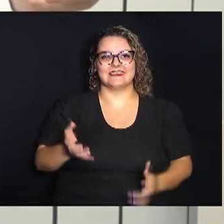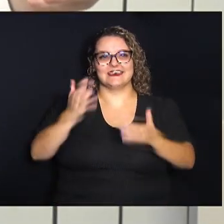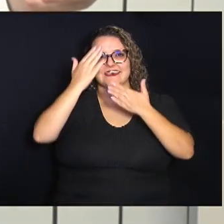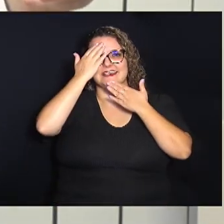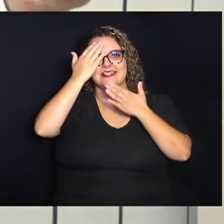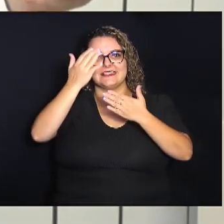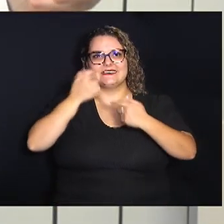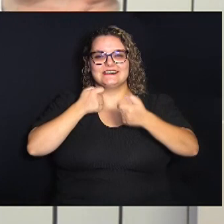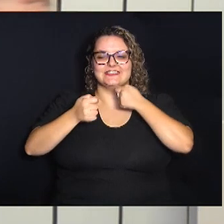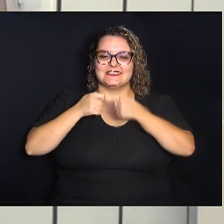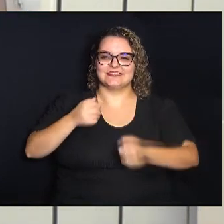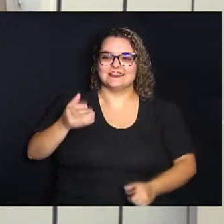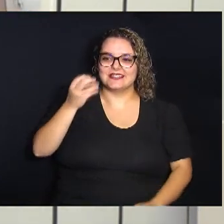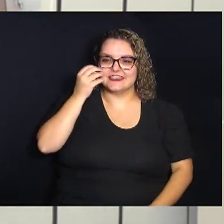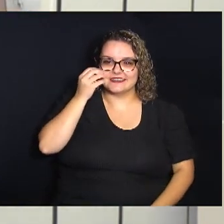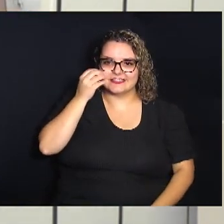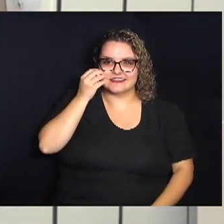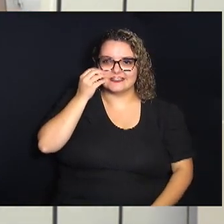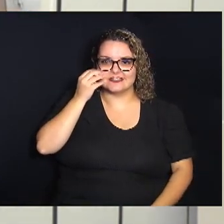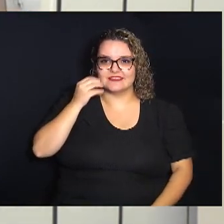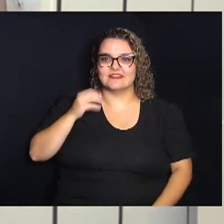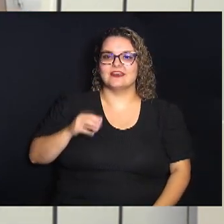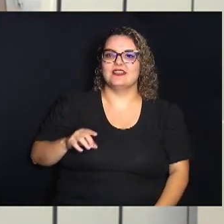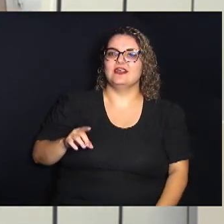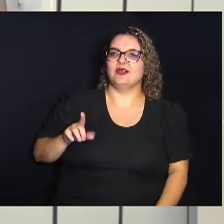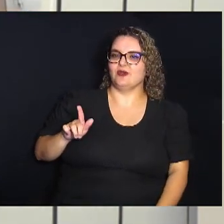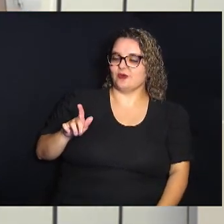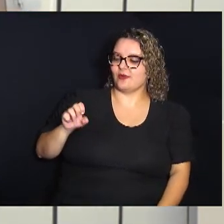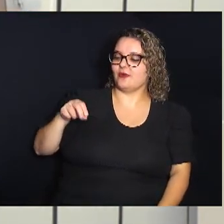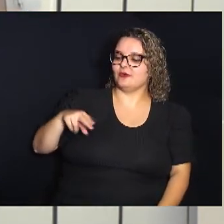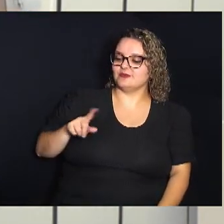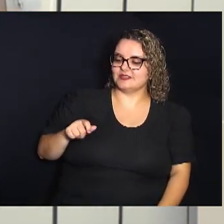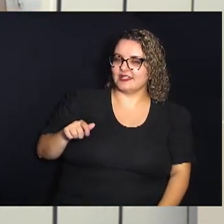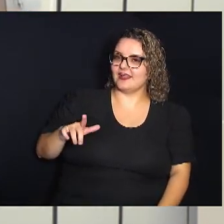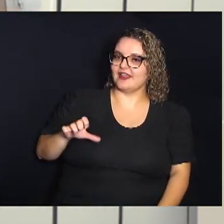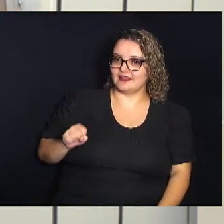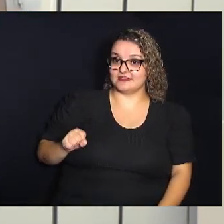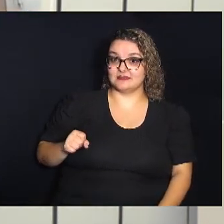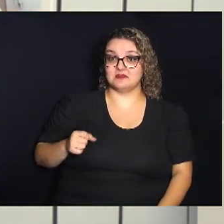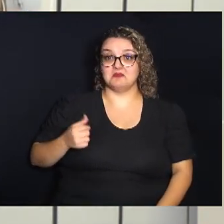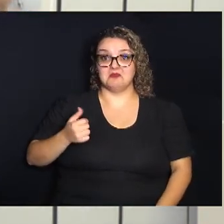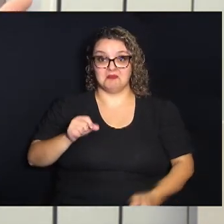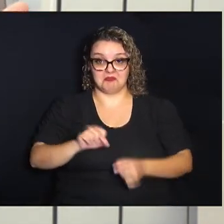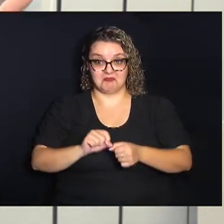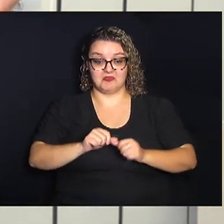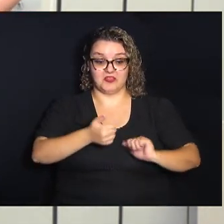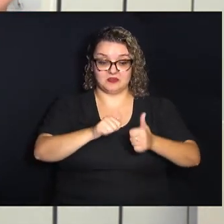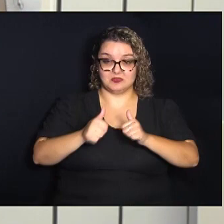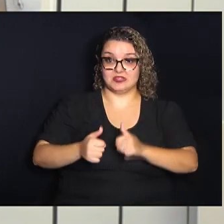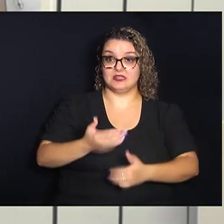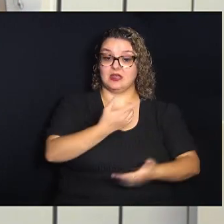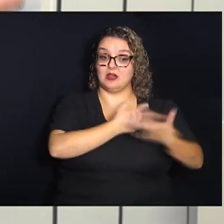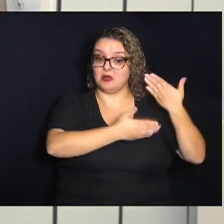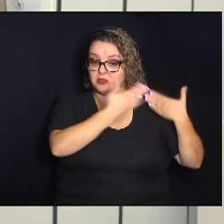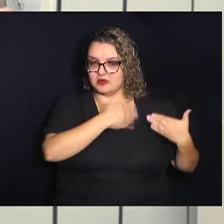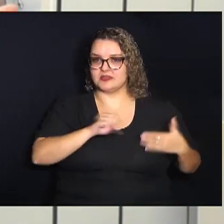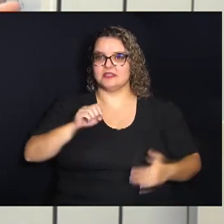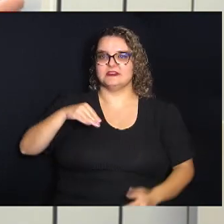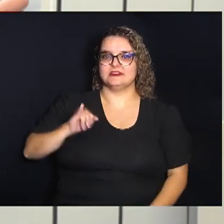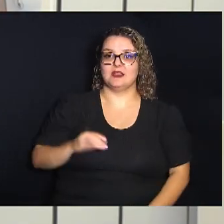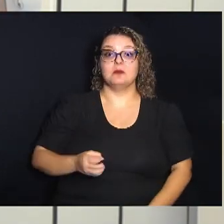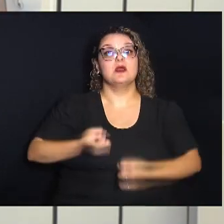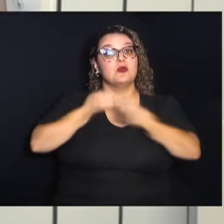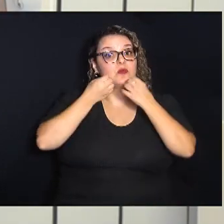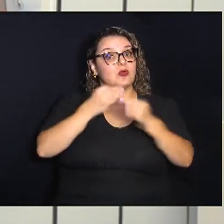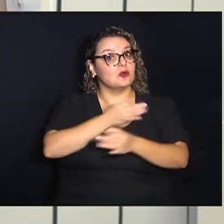nosso repórter André Aranha, ao Demian Gonzalez, né? Que fez até uma análise da outra semifinal também. Boa sorte